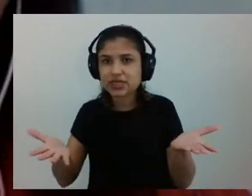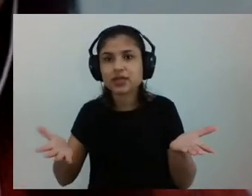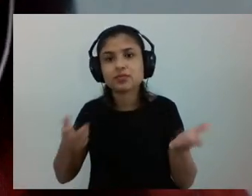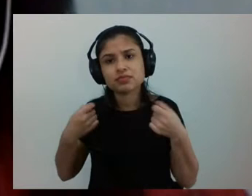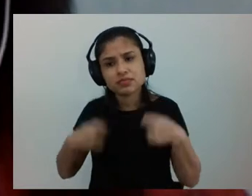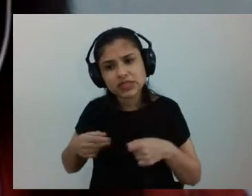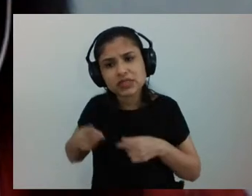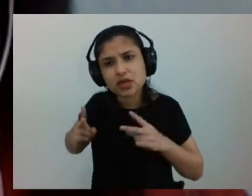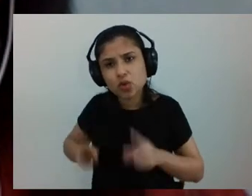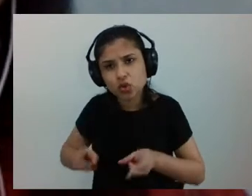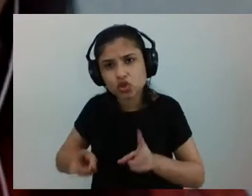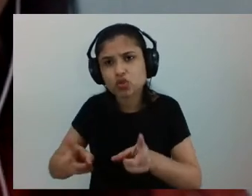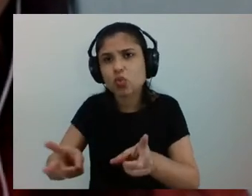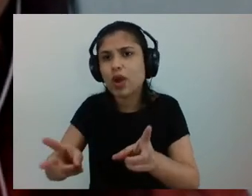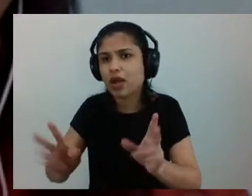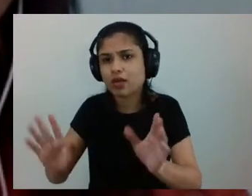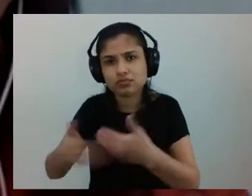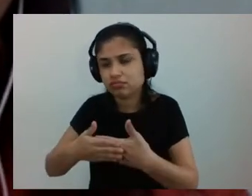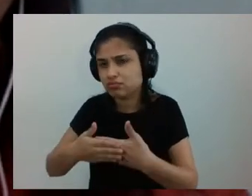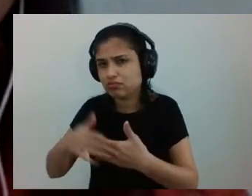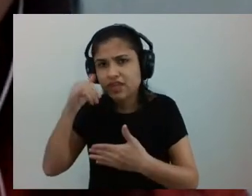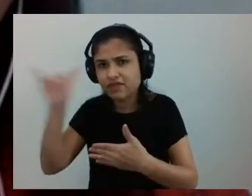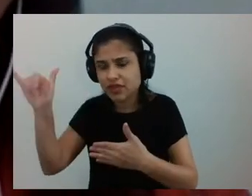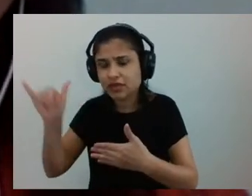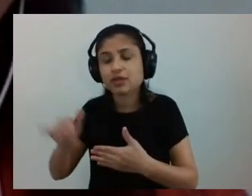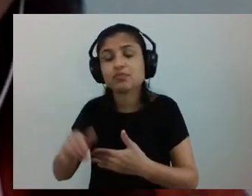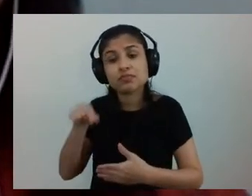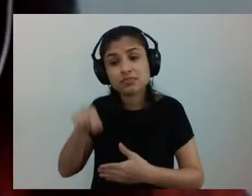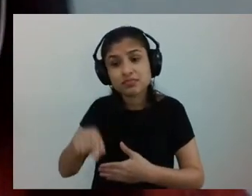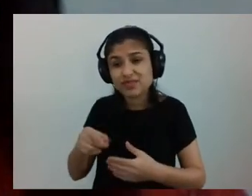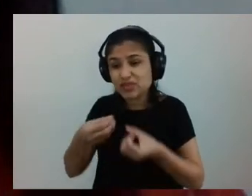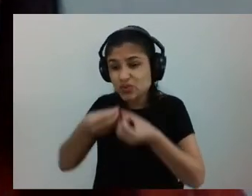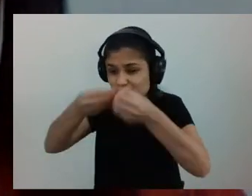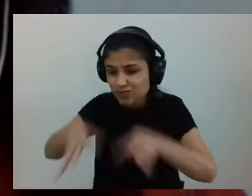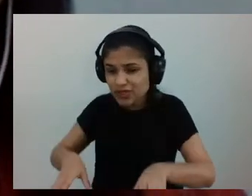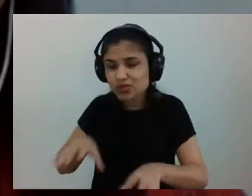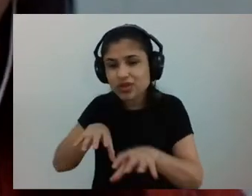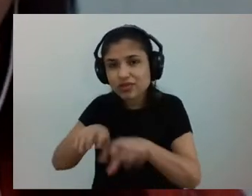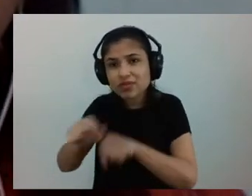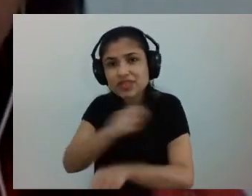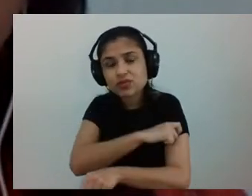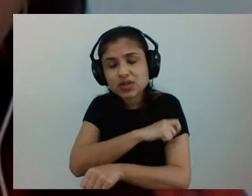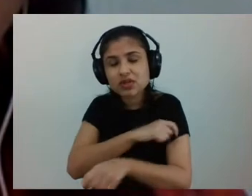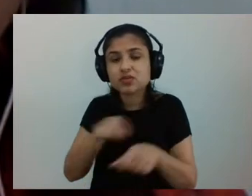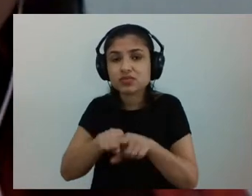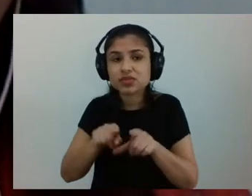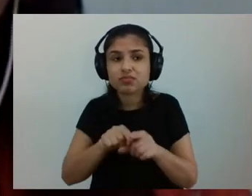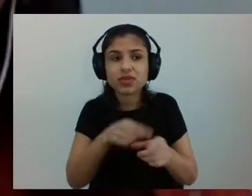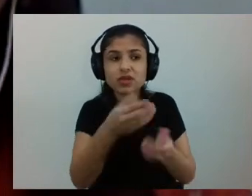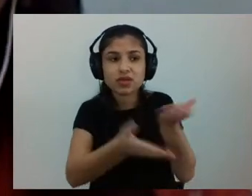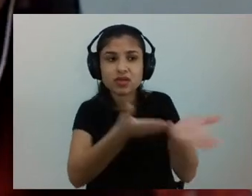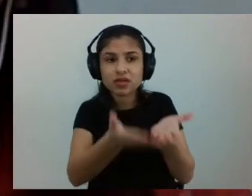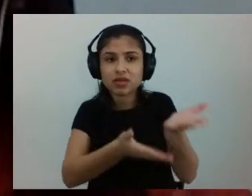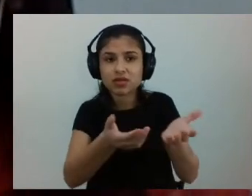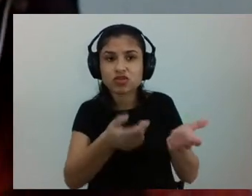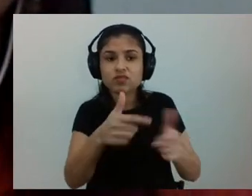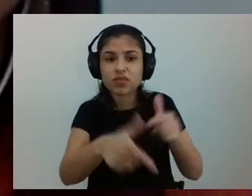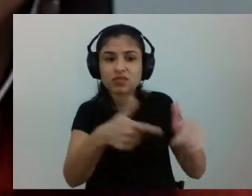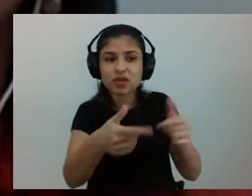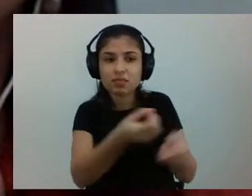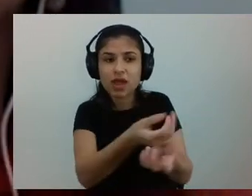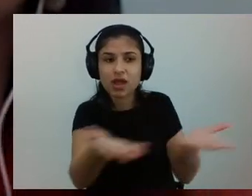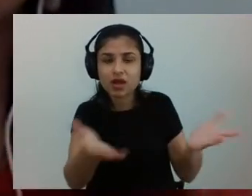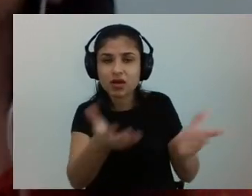isso compromete a formação dos nossos alunos e o atendimento que nós prestamos à nossa sociedade. E